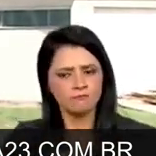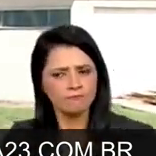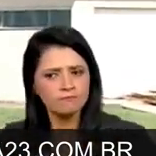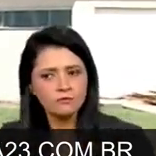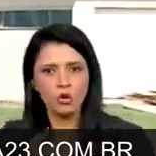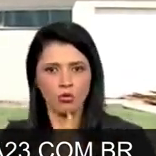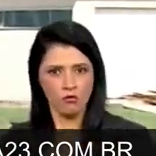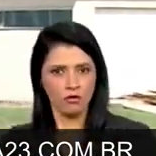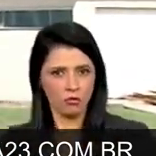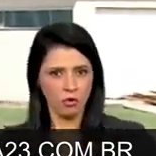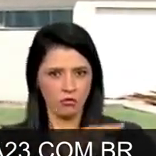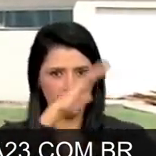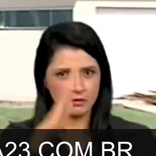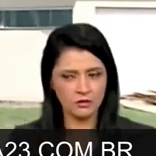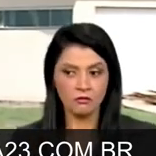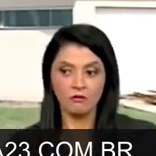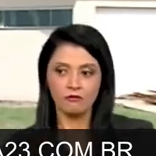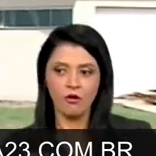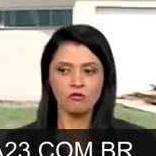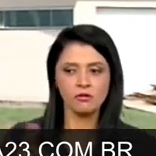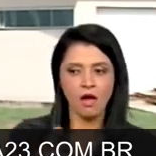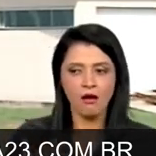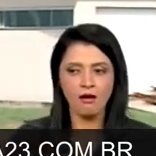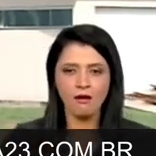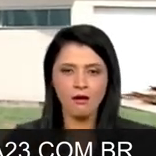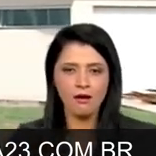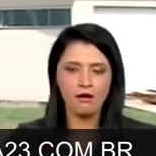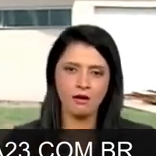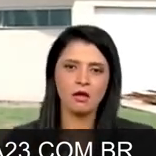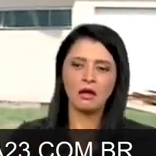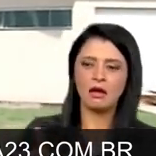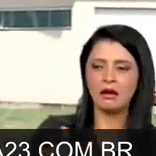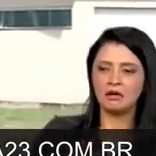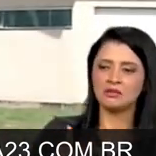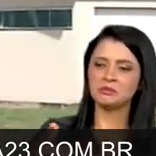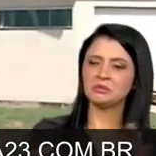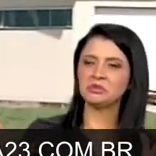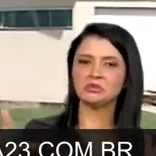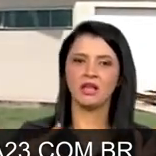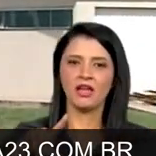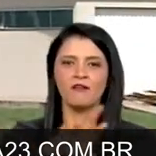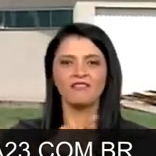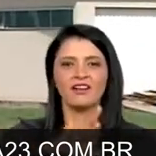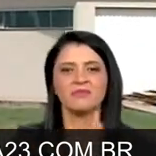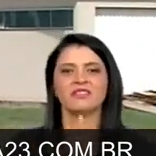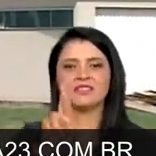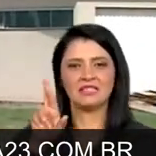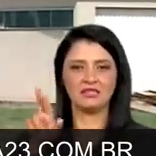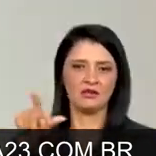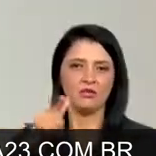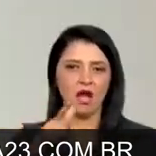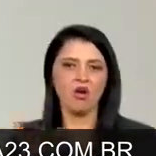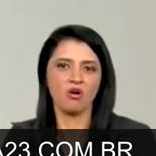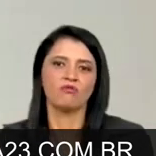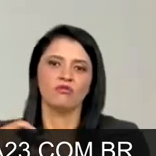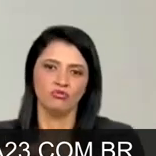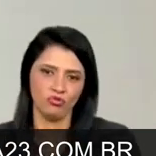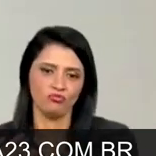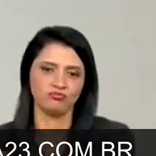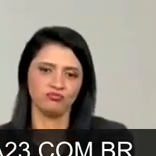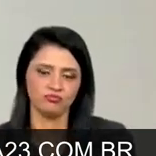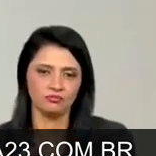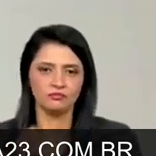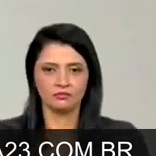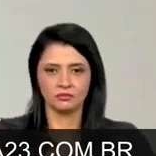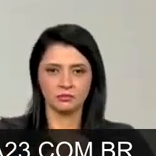em retomar as boas relações diplomáticas antes desgastadas com várias representações estrangeiras. No ano passado nós